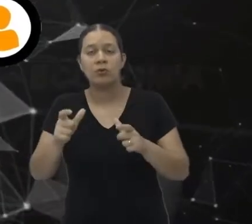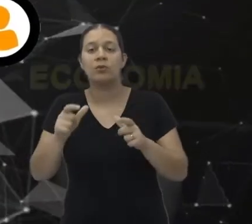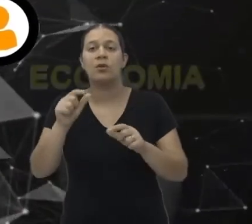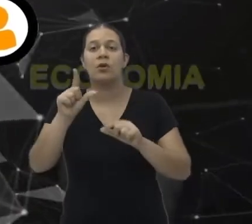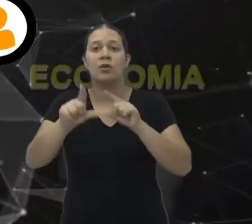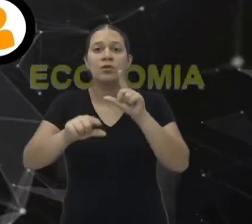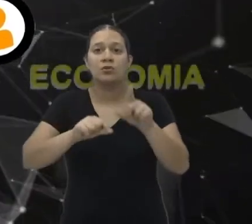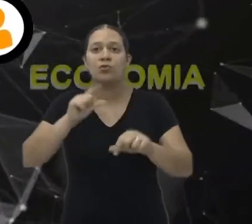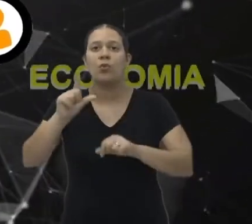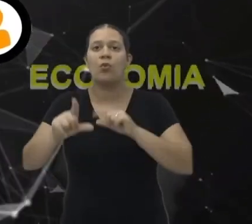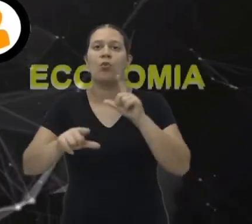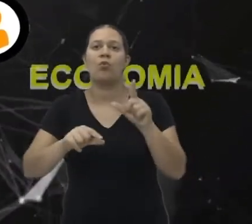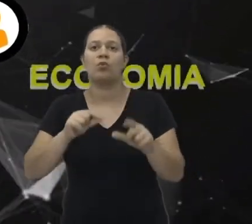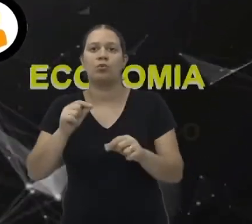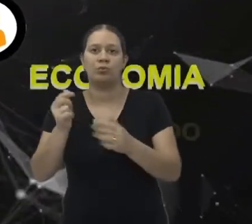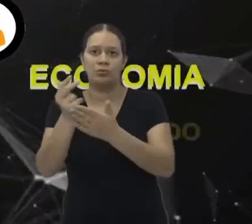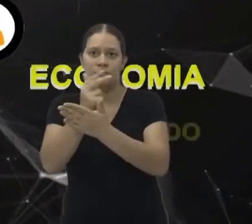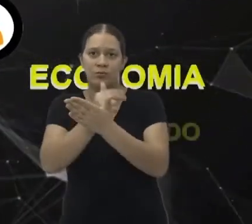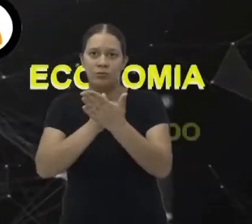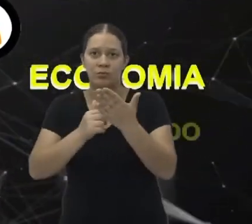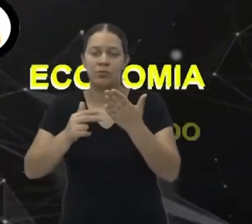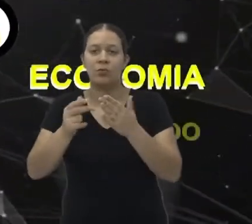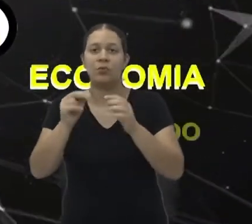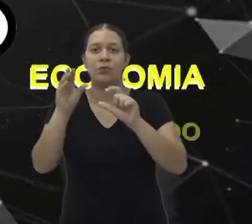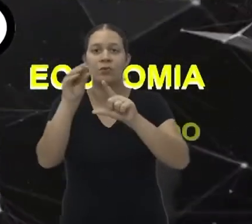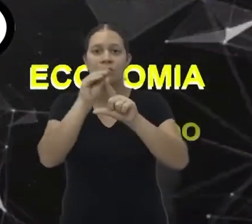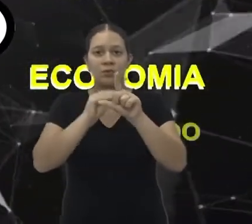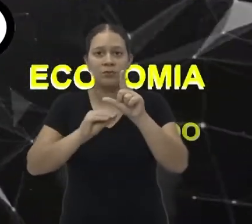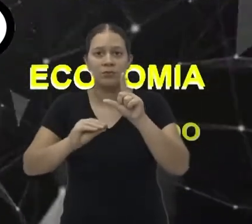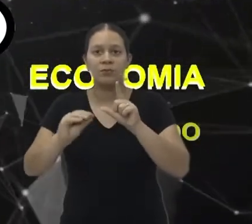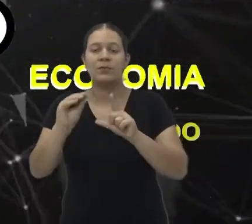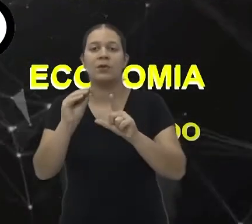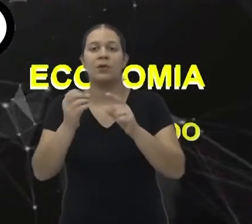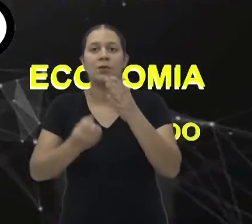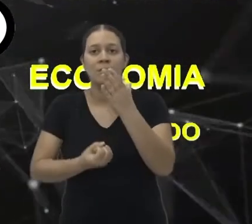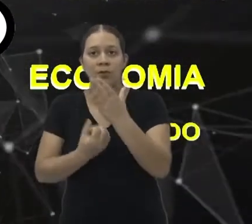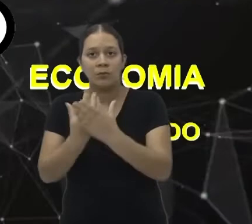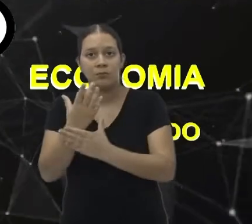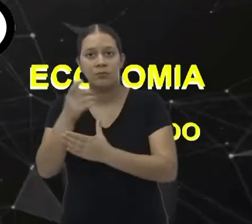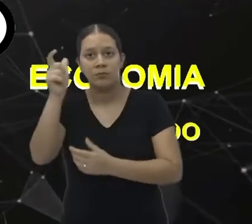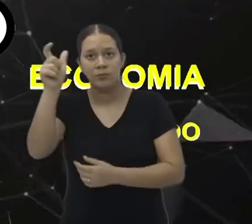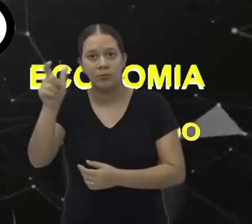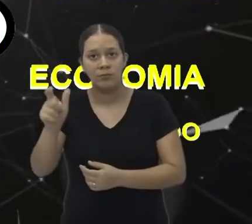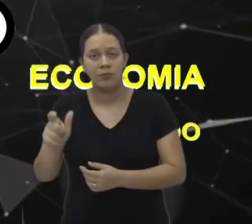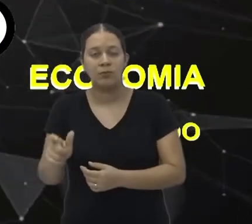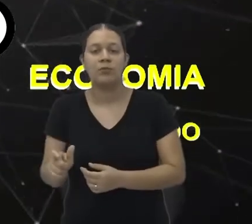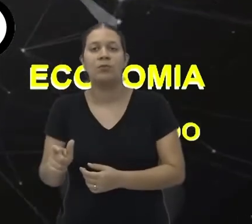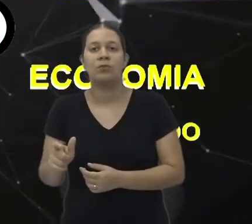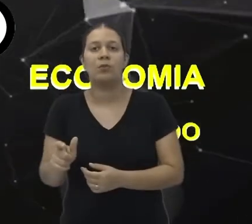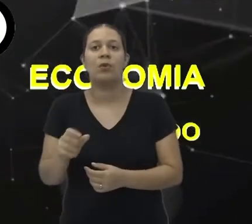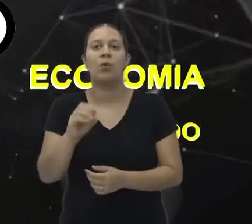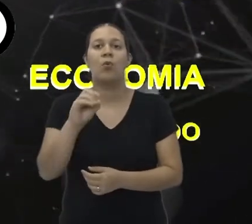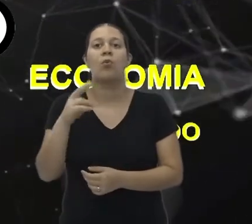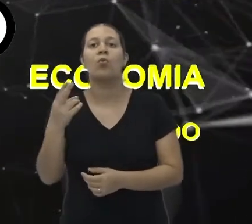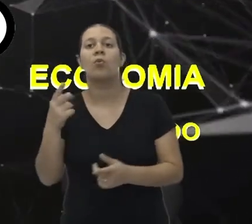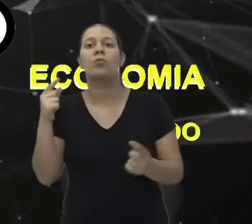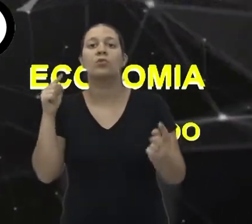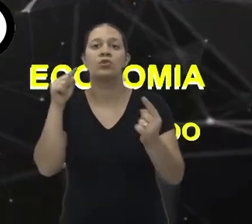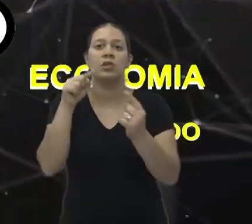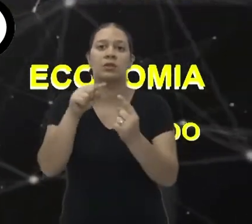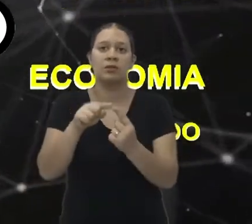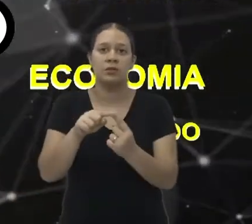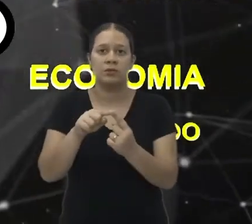levantados ou pela escolha das imagens. Todos esses conteúdos compartilham o fato de que foram criados por alguém e com